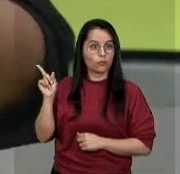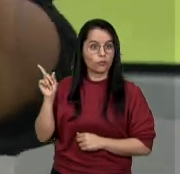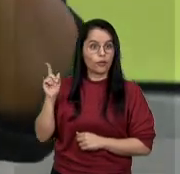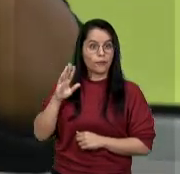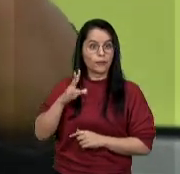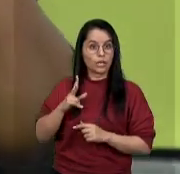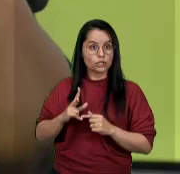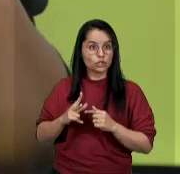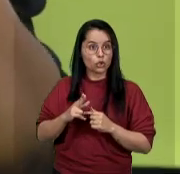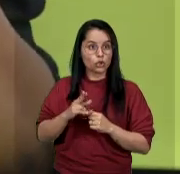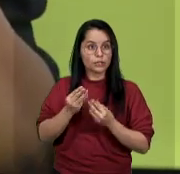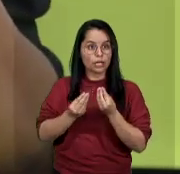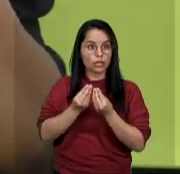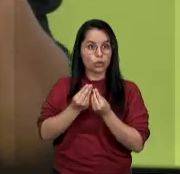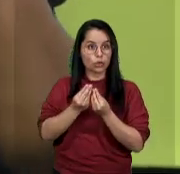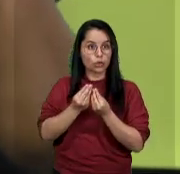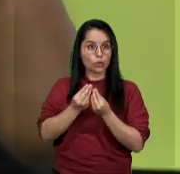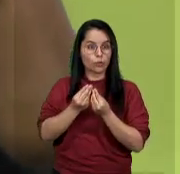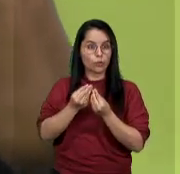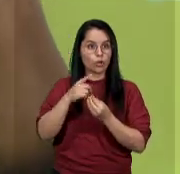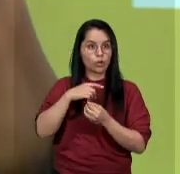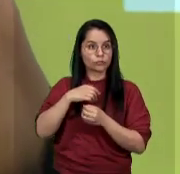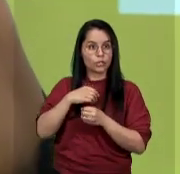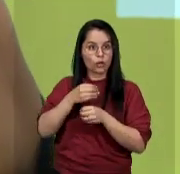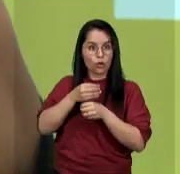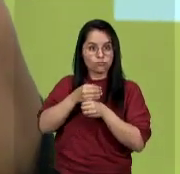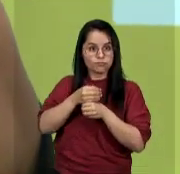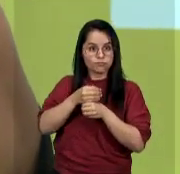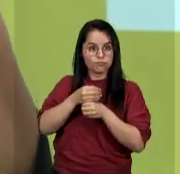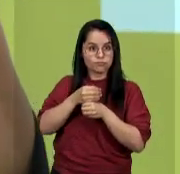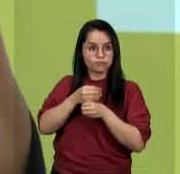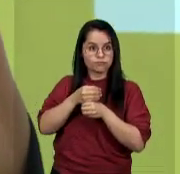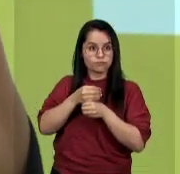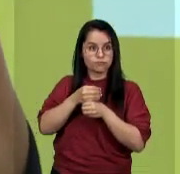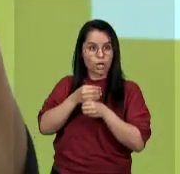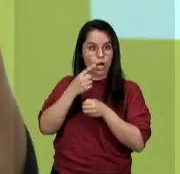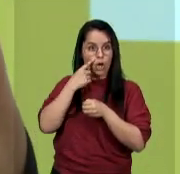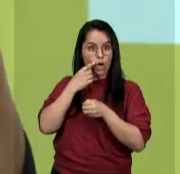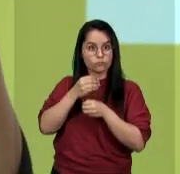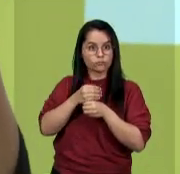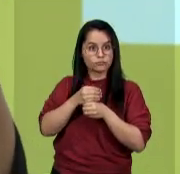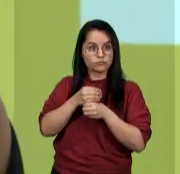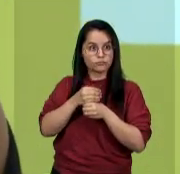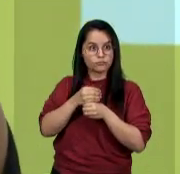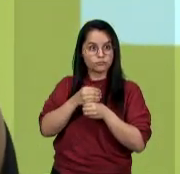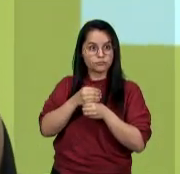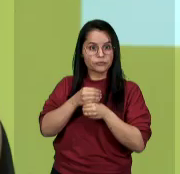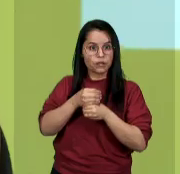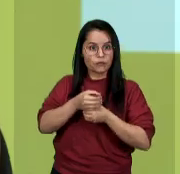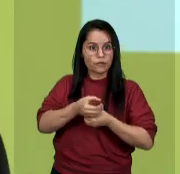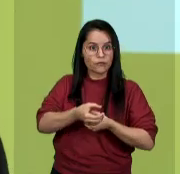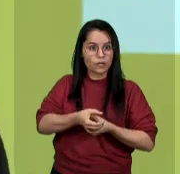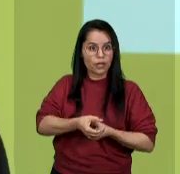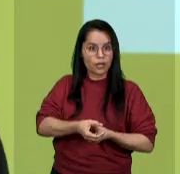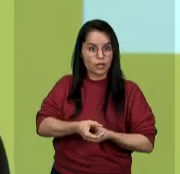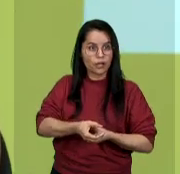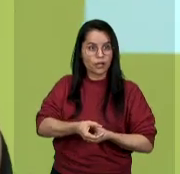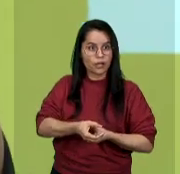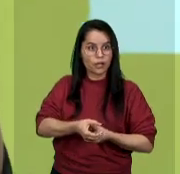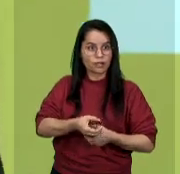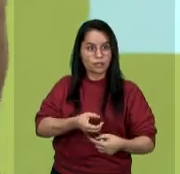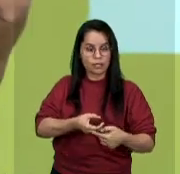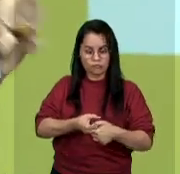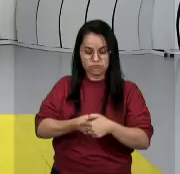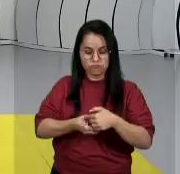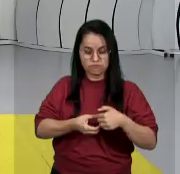corte com ela nessa posição. Então, a coluna nessa posição, nós vamos observar essa